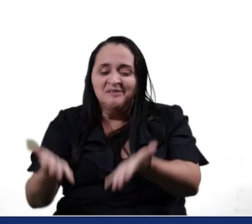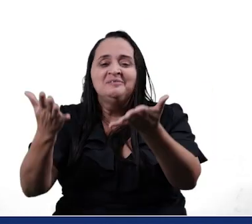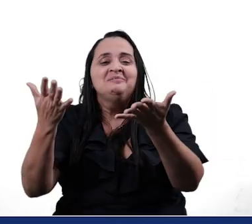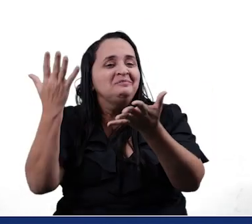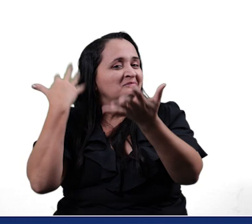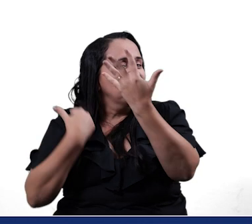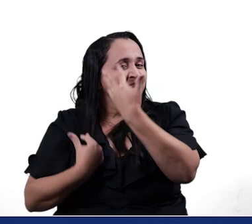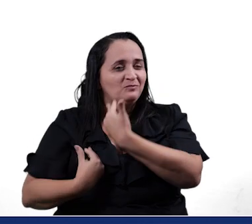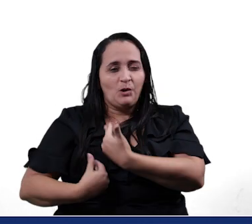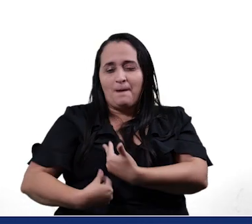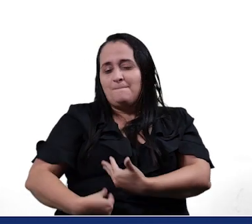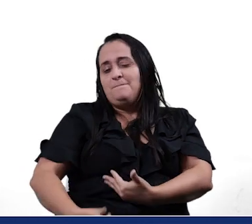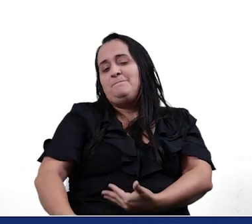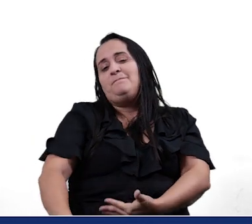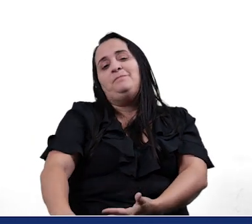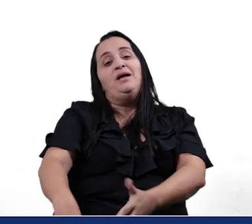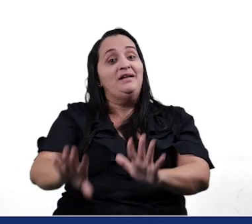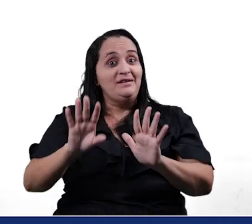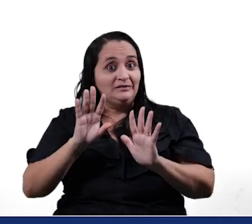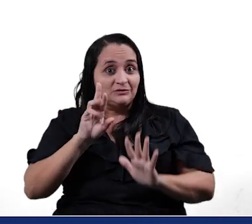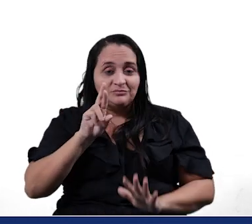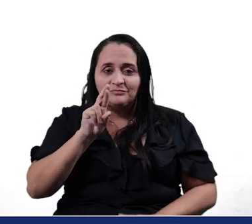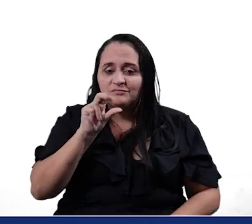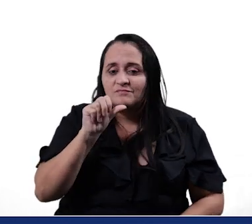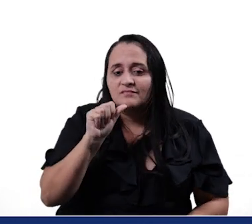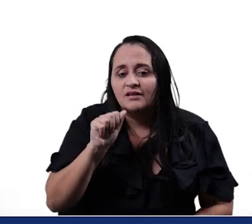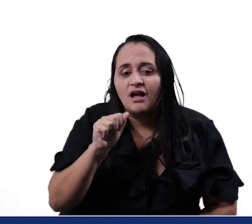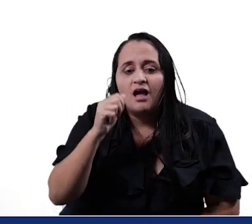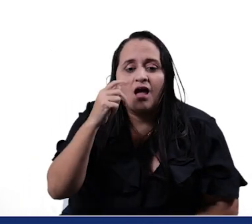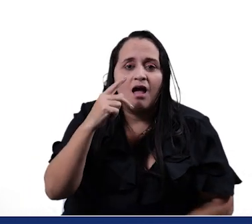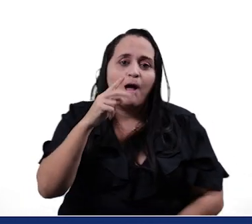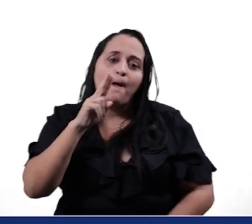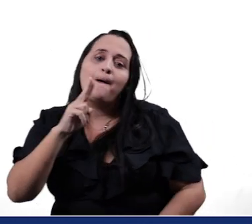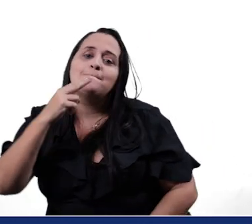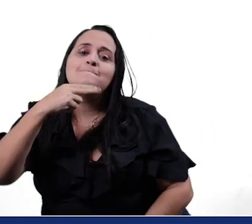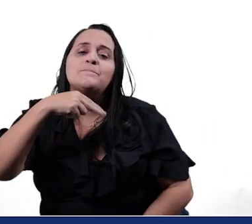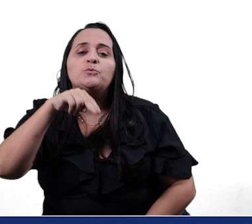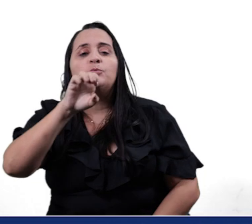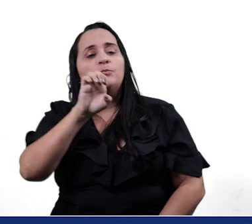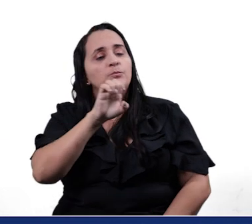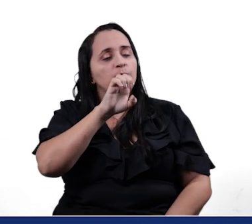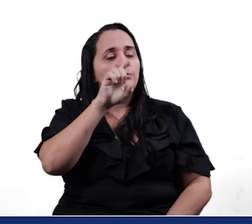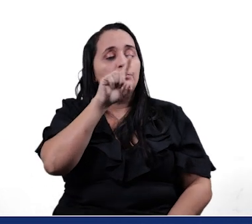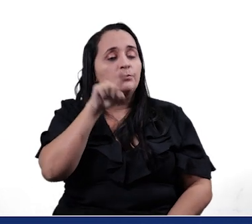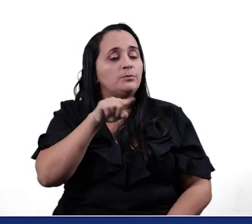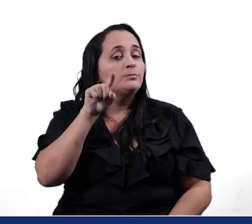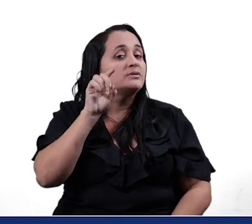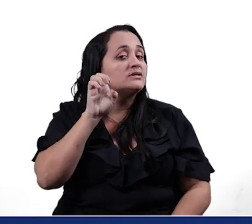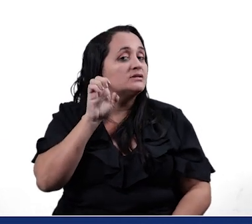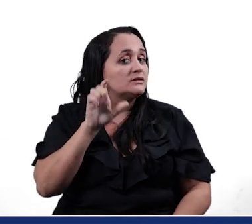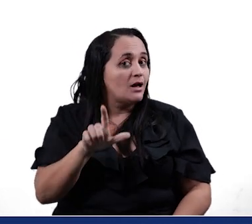Rapunzel é uma princesa, né? Ela está presa numa torre alta por uma terrível